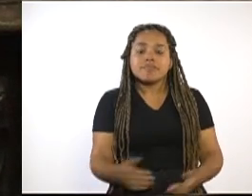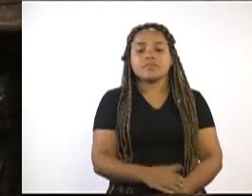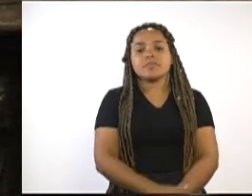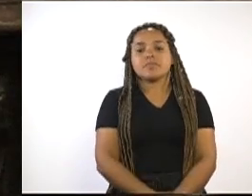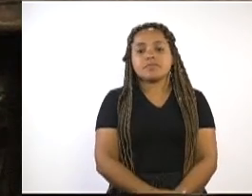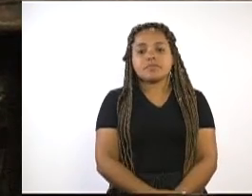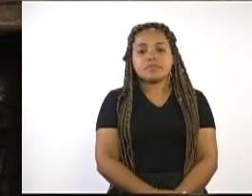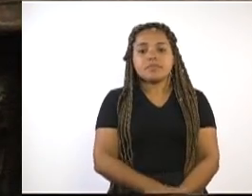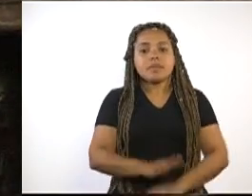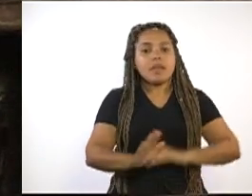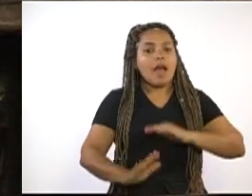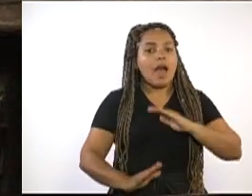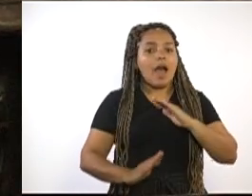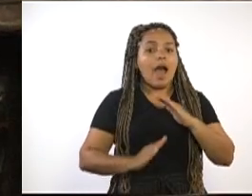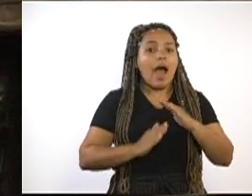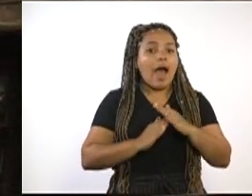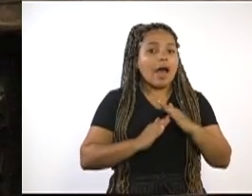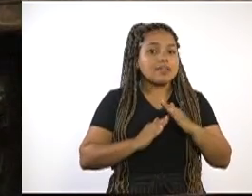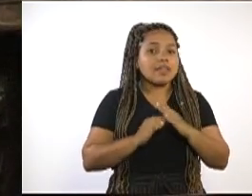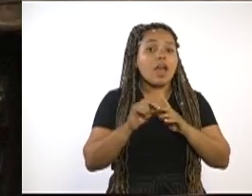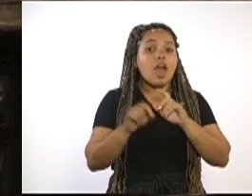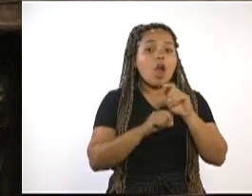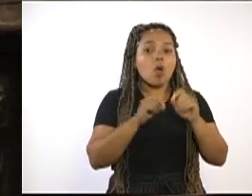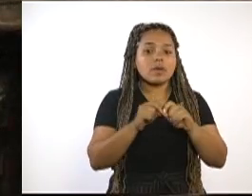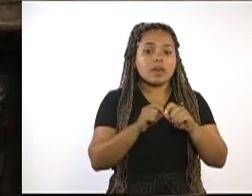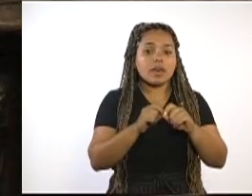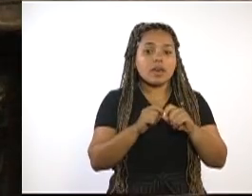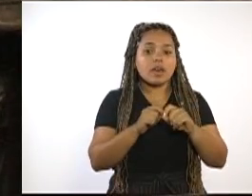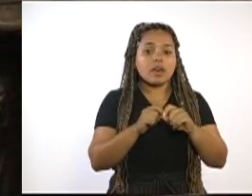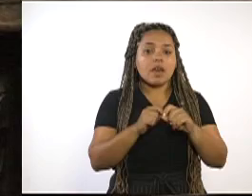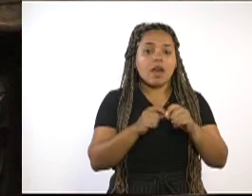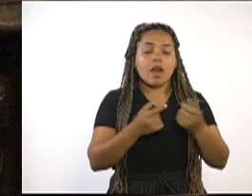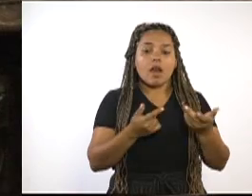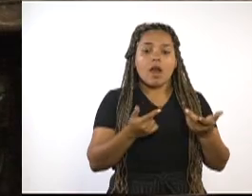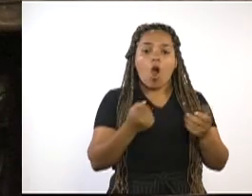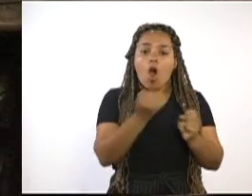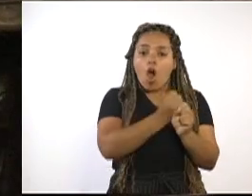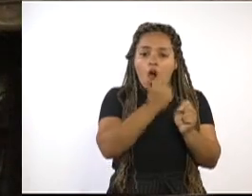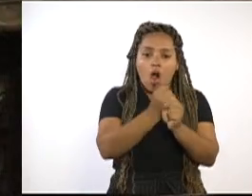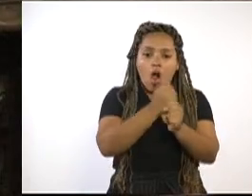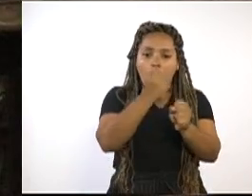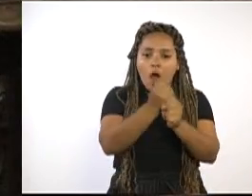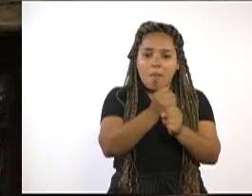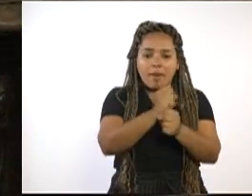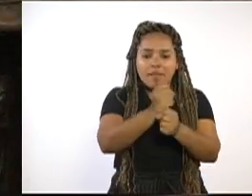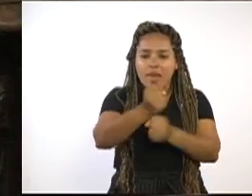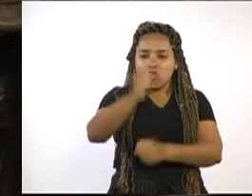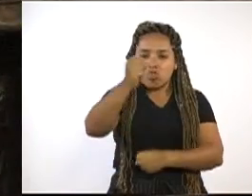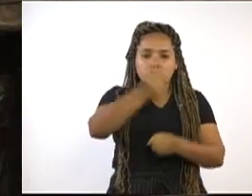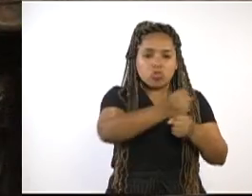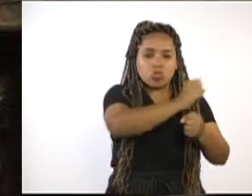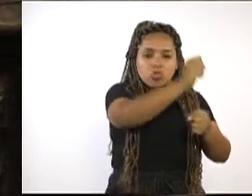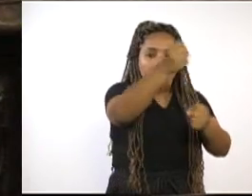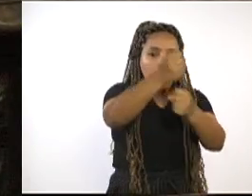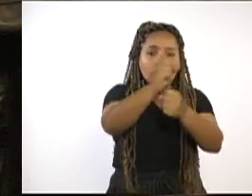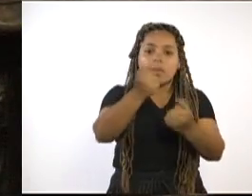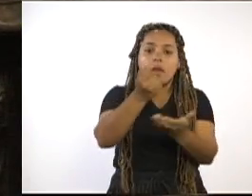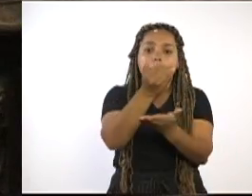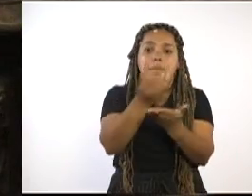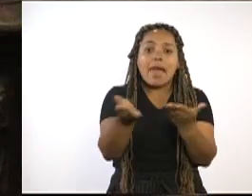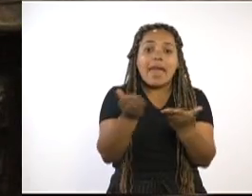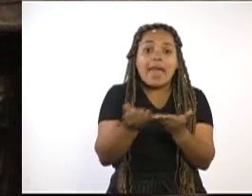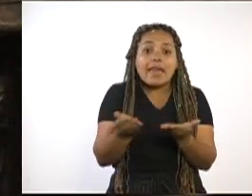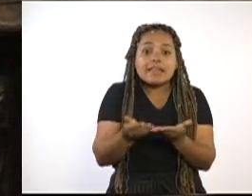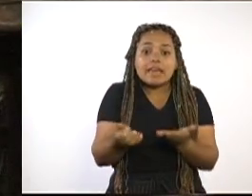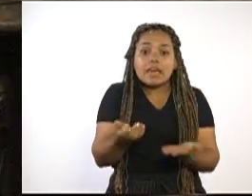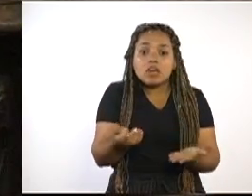até grandes peças de desmontes de obras na Avenida Brasil desapareceram